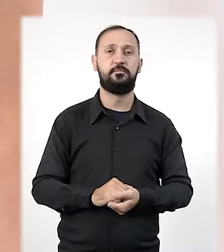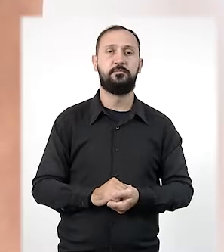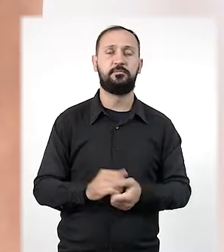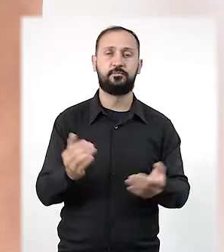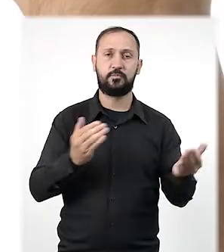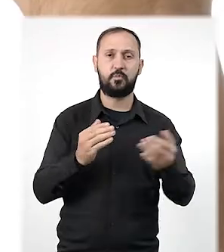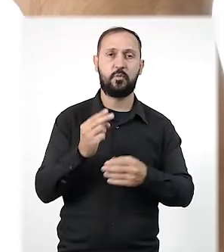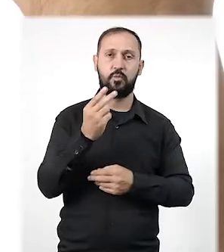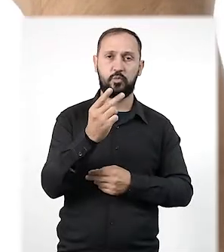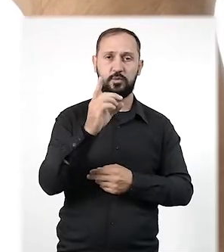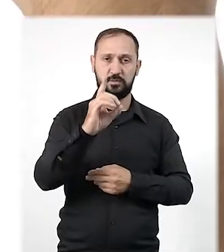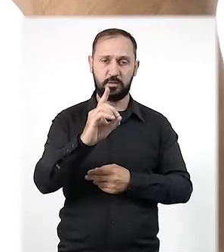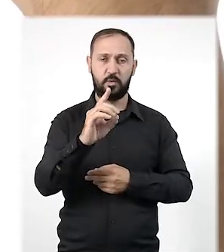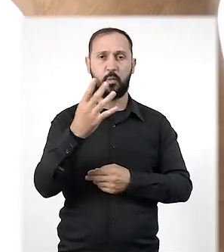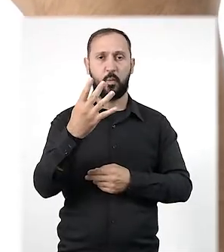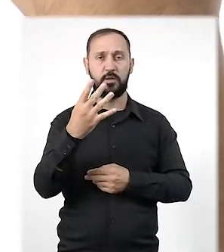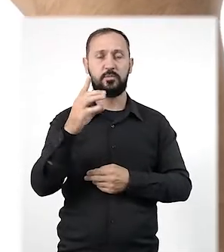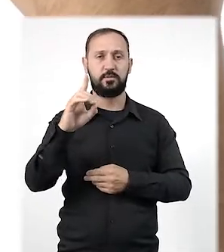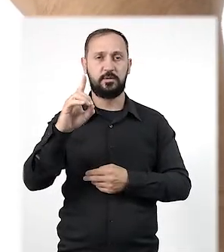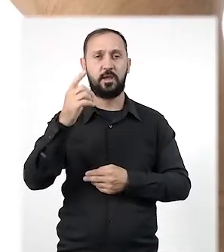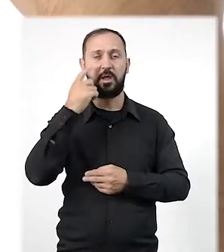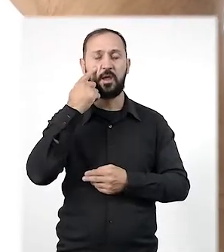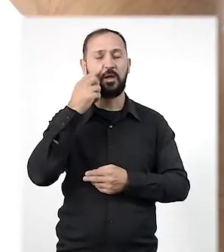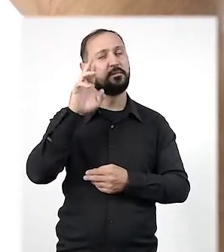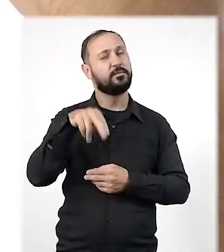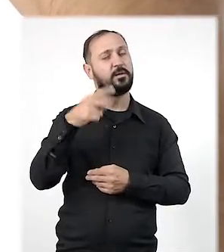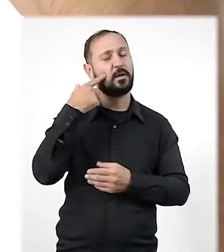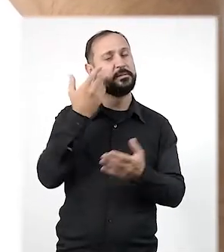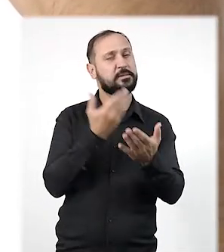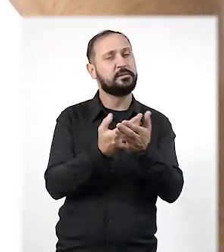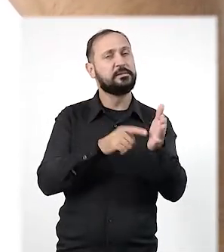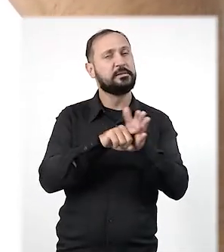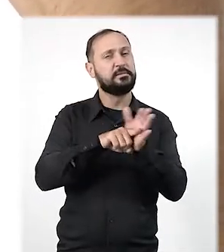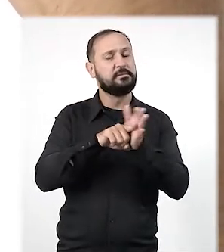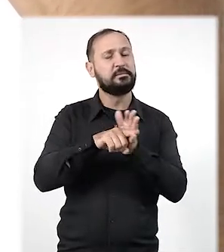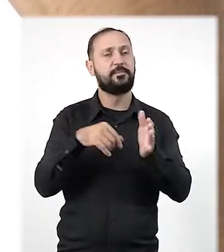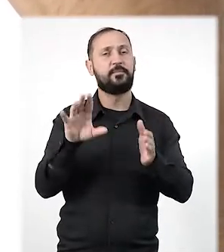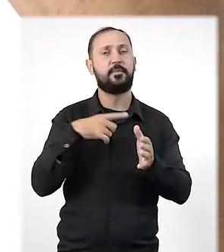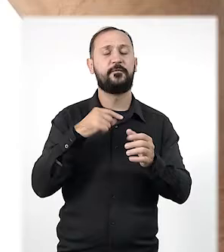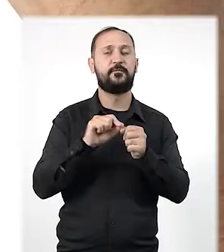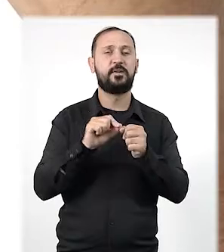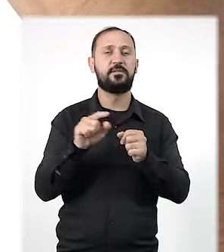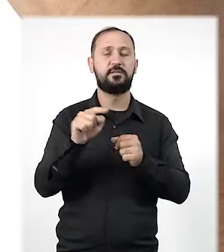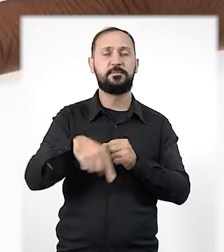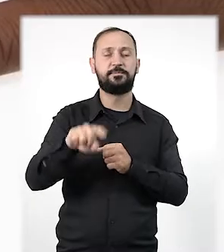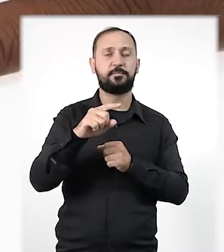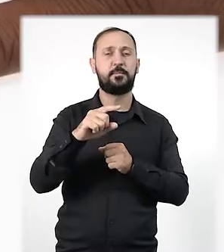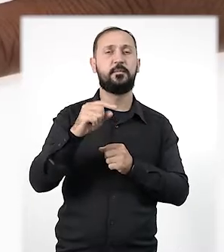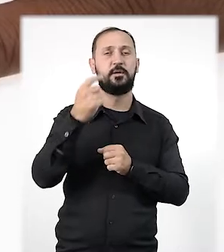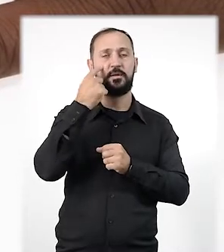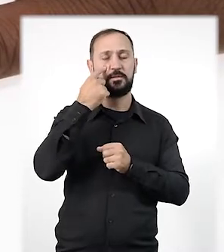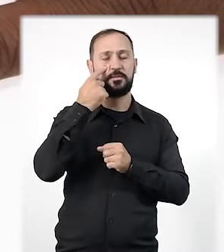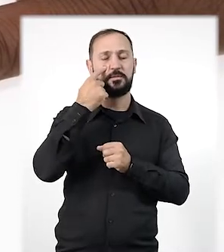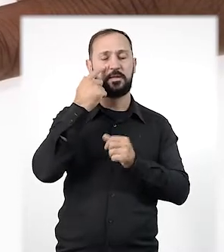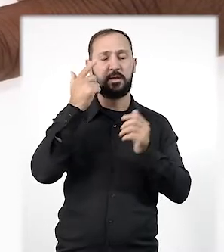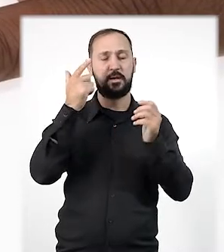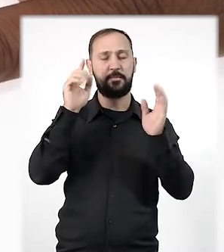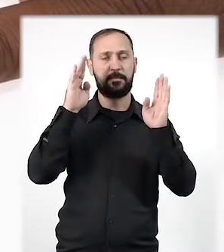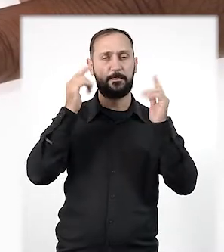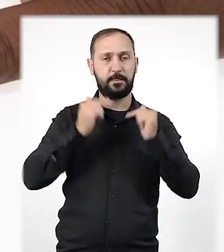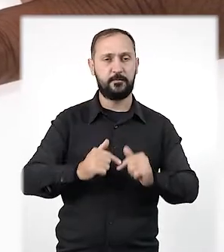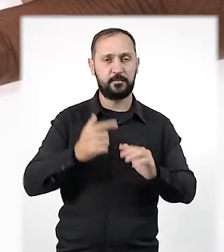A proporção 2D-4D é uma razão bastante estudada. Para calcular esse marcador biológico, se